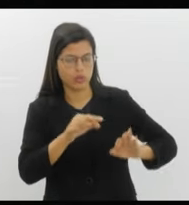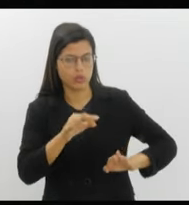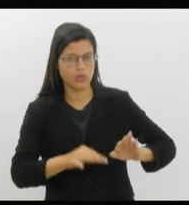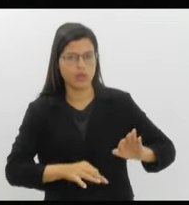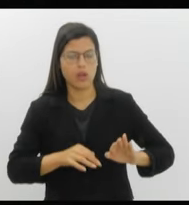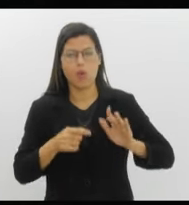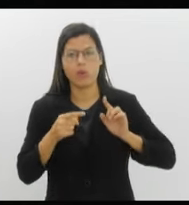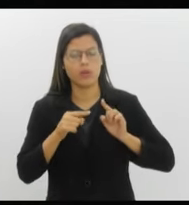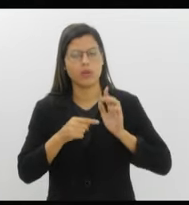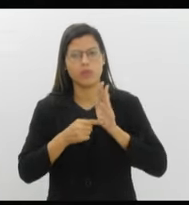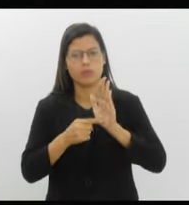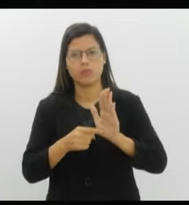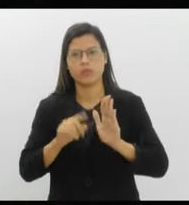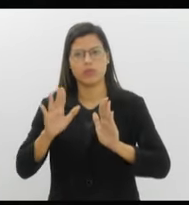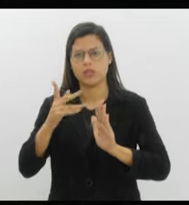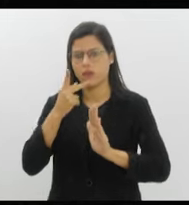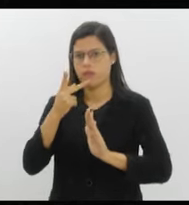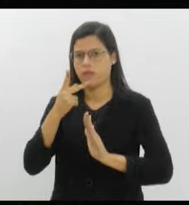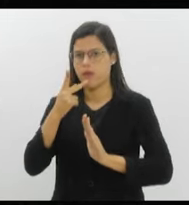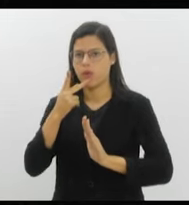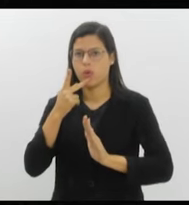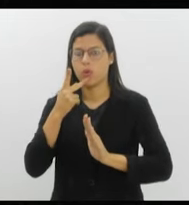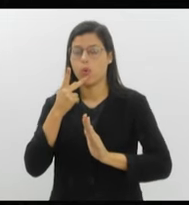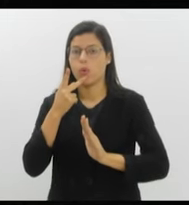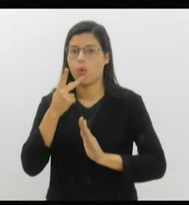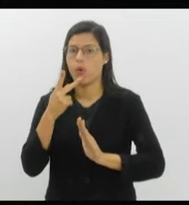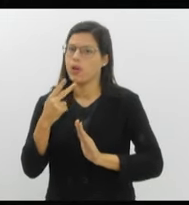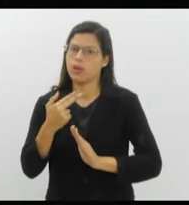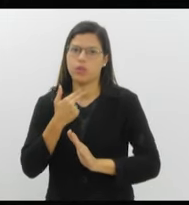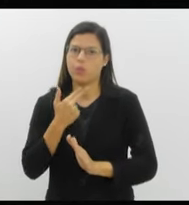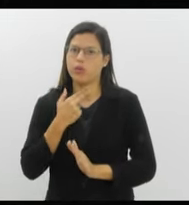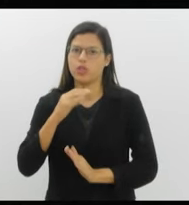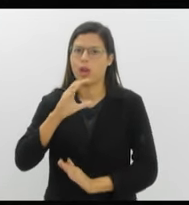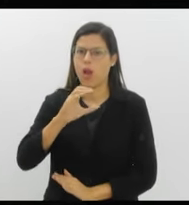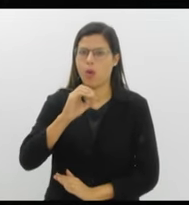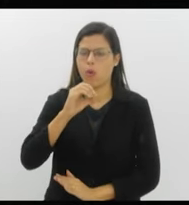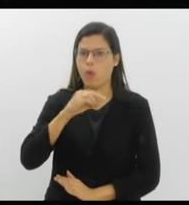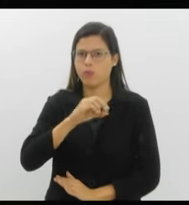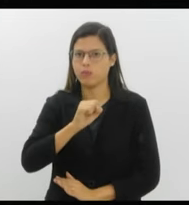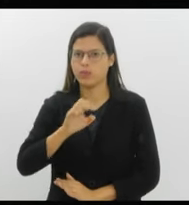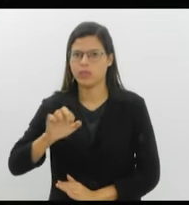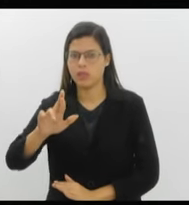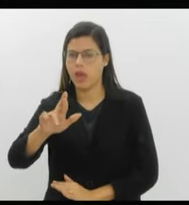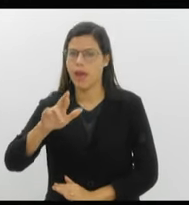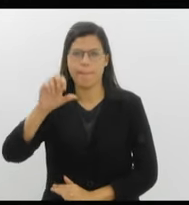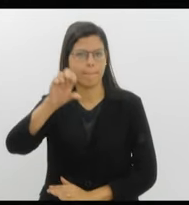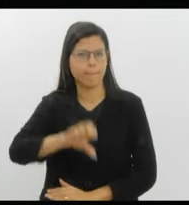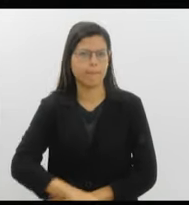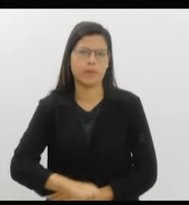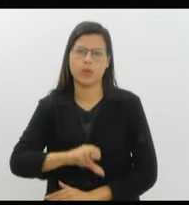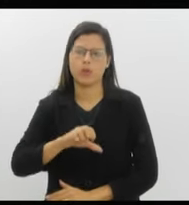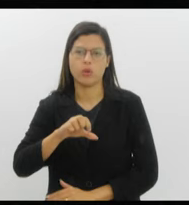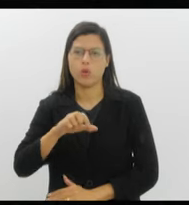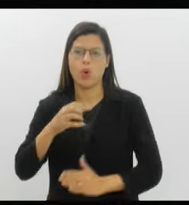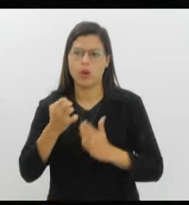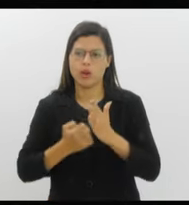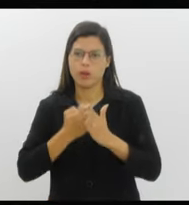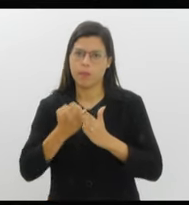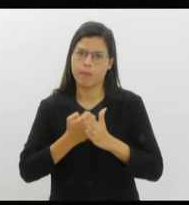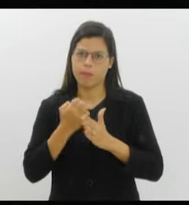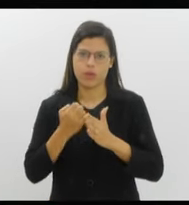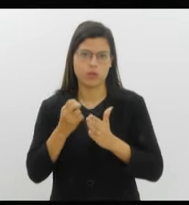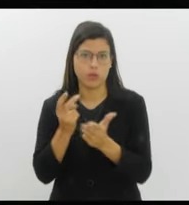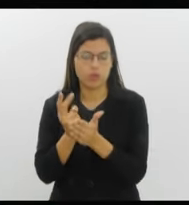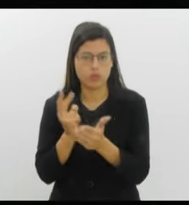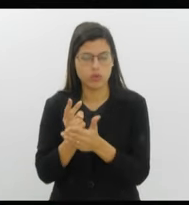gente sempre falou, que não dava mais para a Conser, a pior concessionária de rodovias do país, continuar na